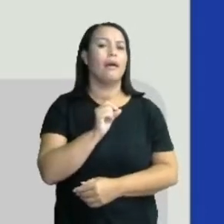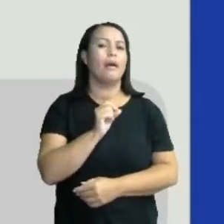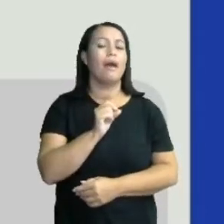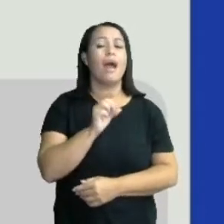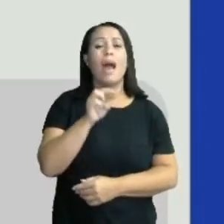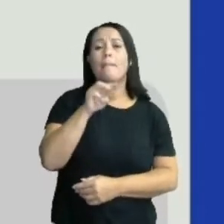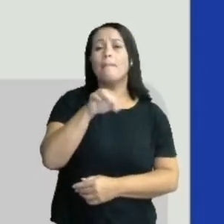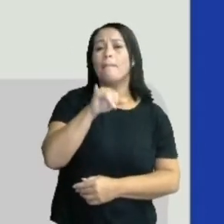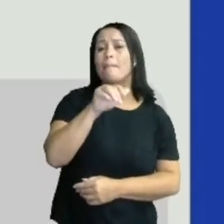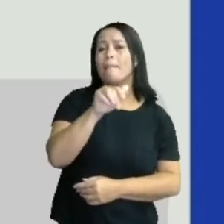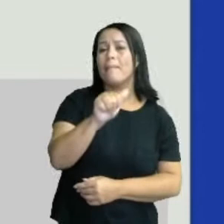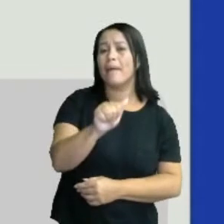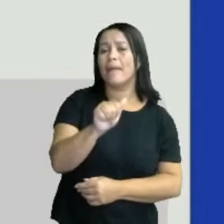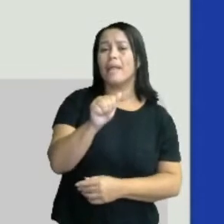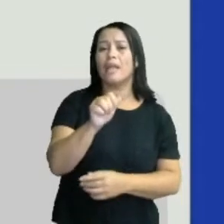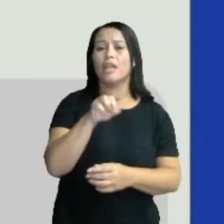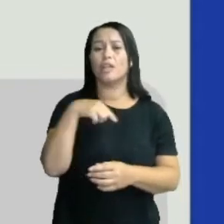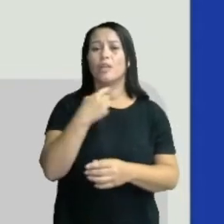ameriquitalos,